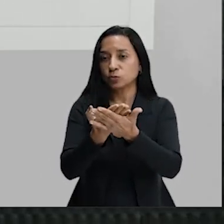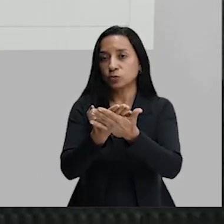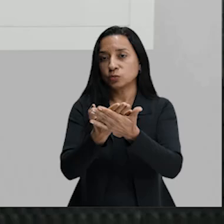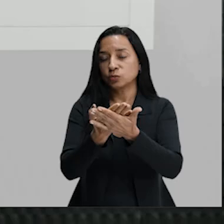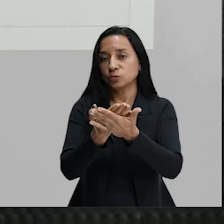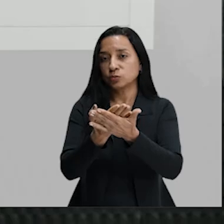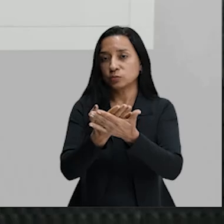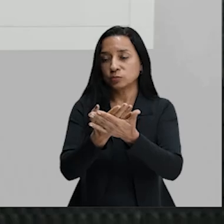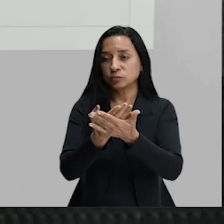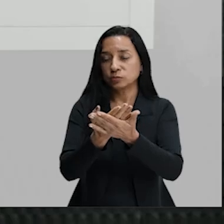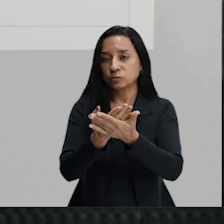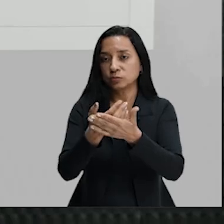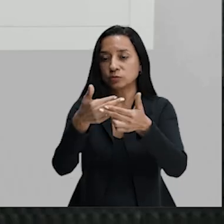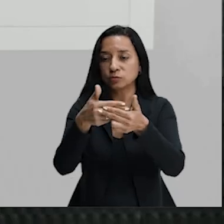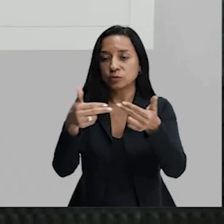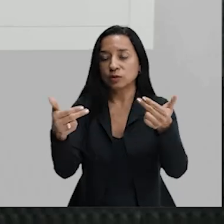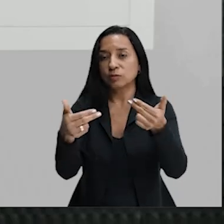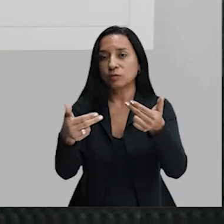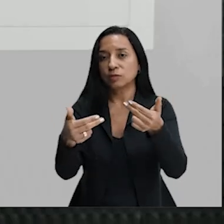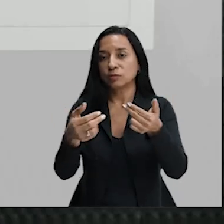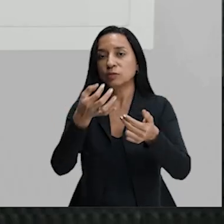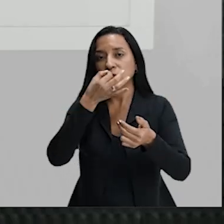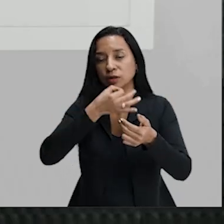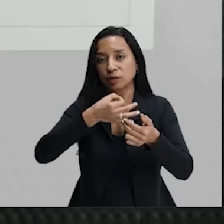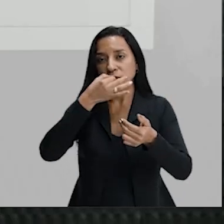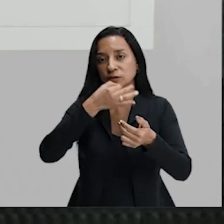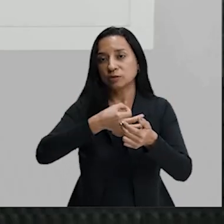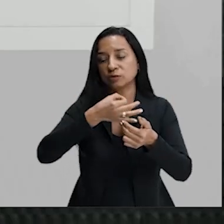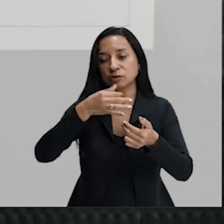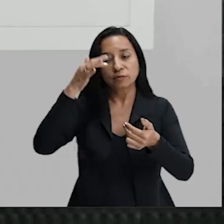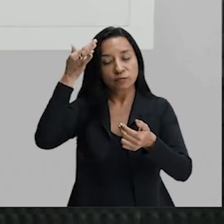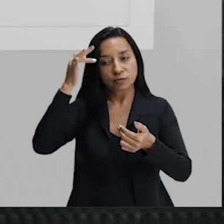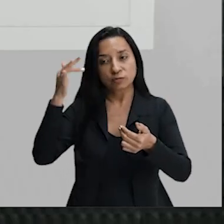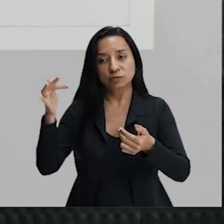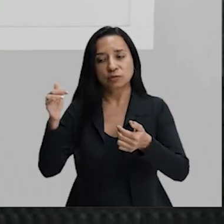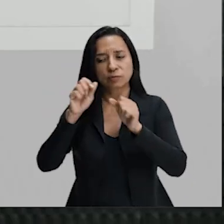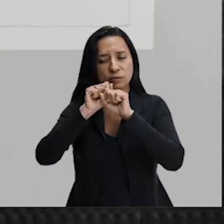elemento chamado crítica, e aqui claro que é uma crítica filosófica.